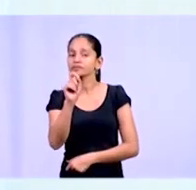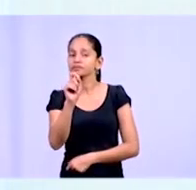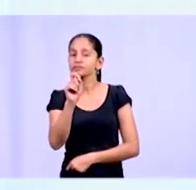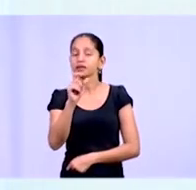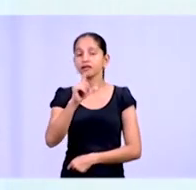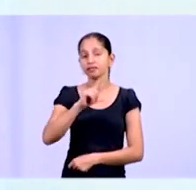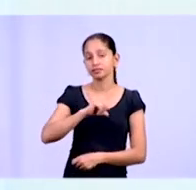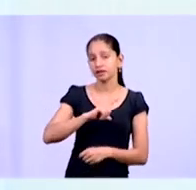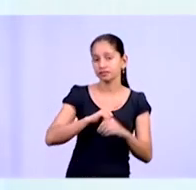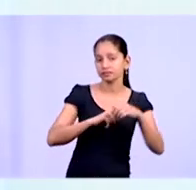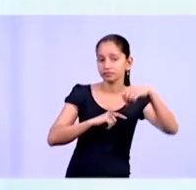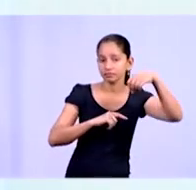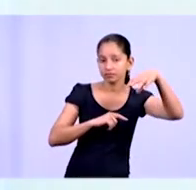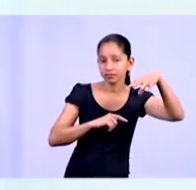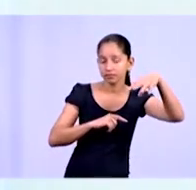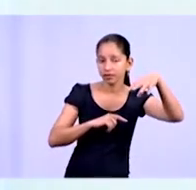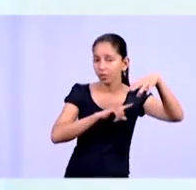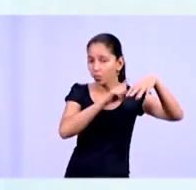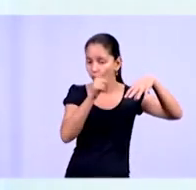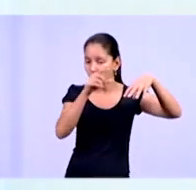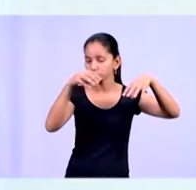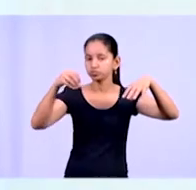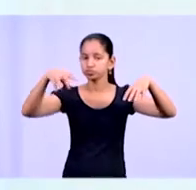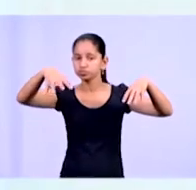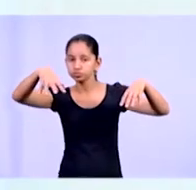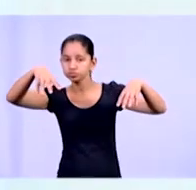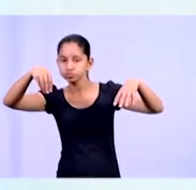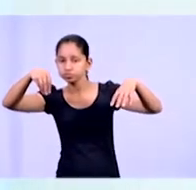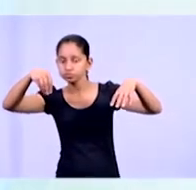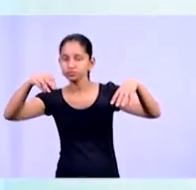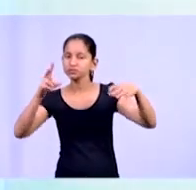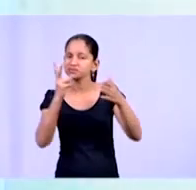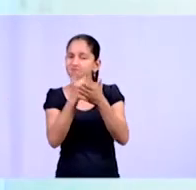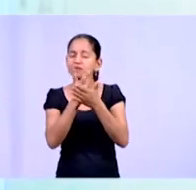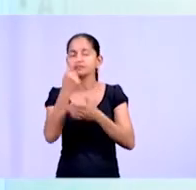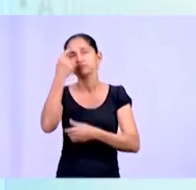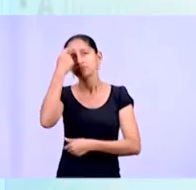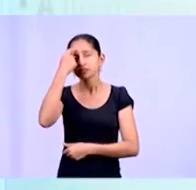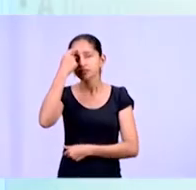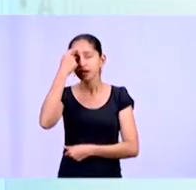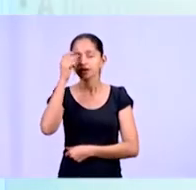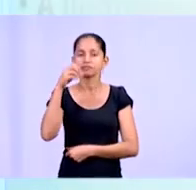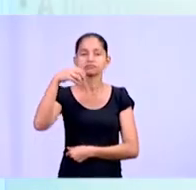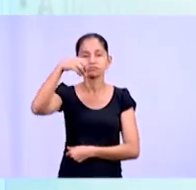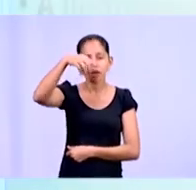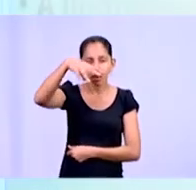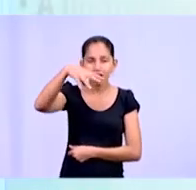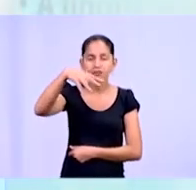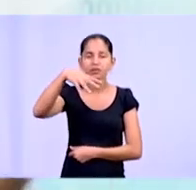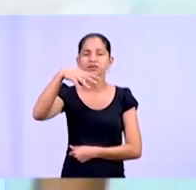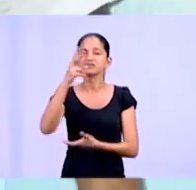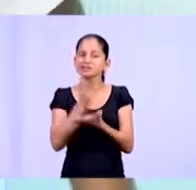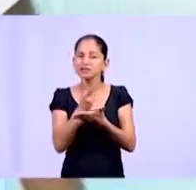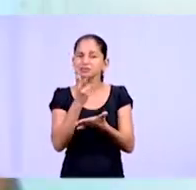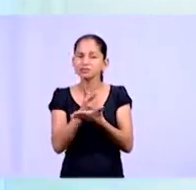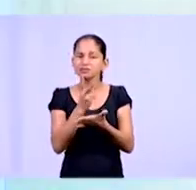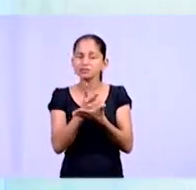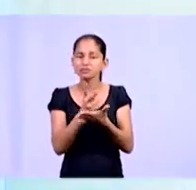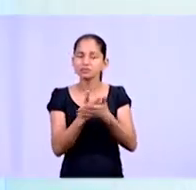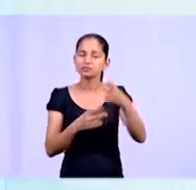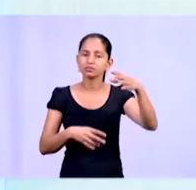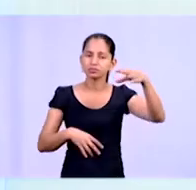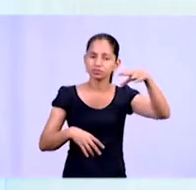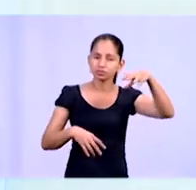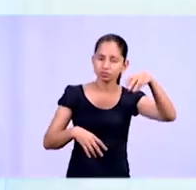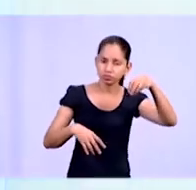coisa ligada em determinado momento, tem uma outra coisa desligada em determinado momento. Vamos imaginar uma lâmpada, né, que eu fico ligando e desligando.